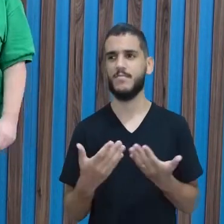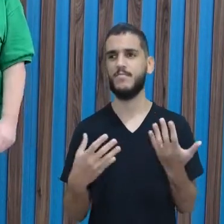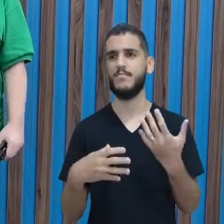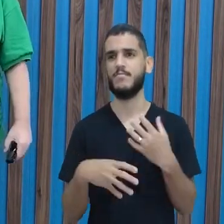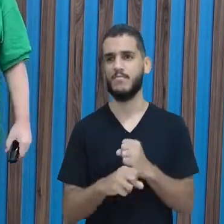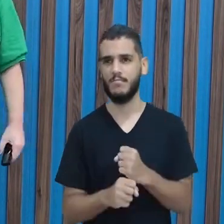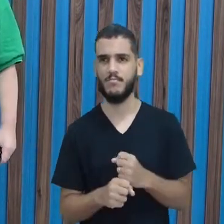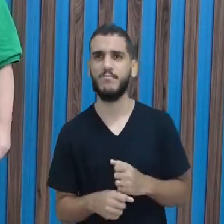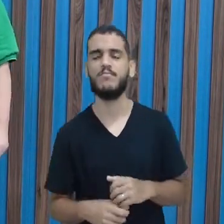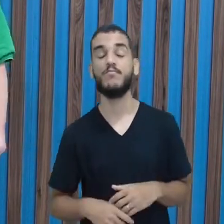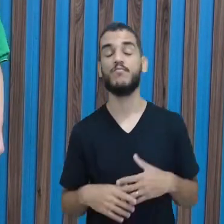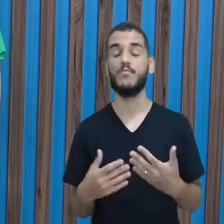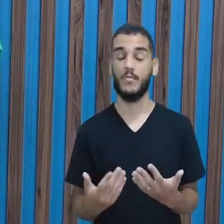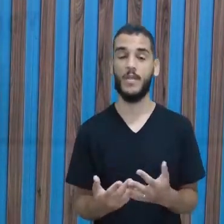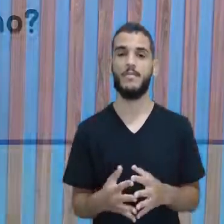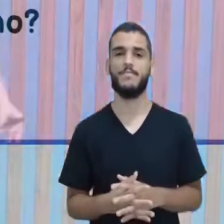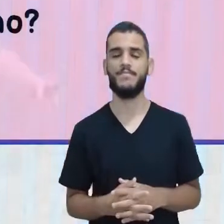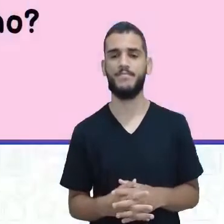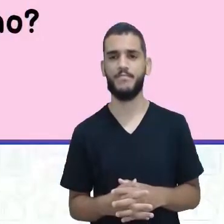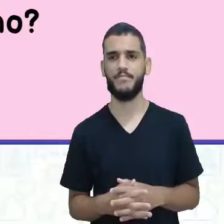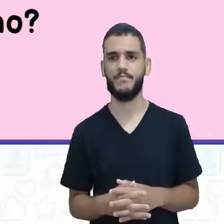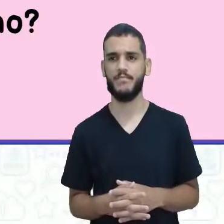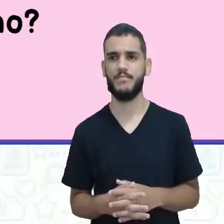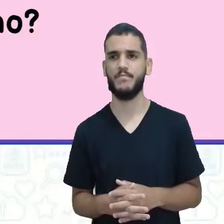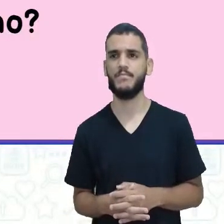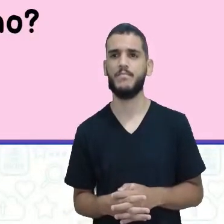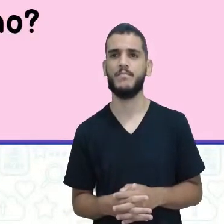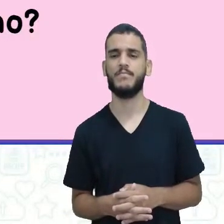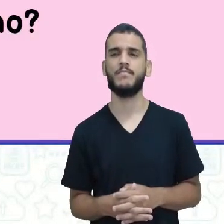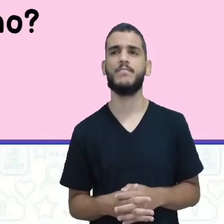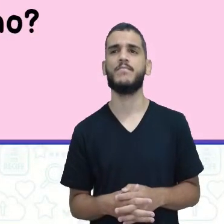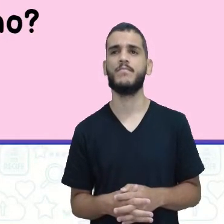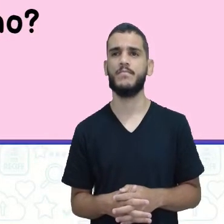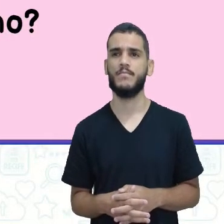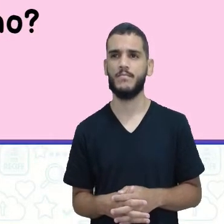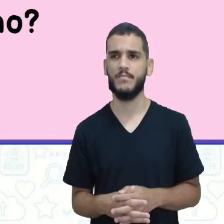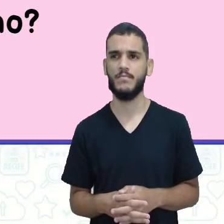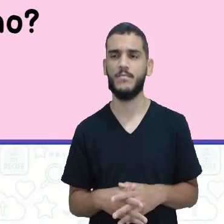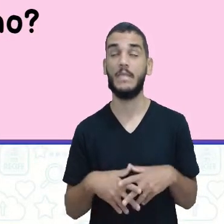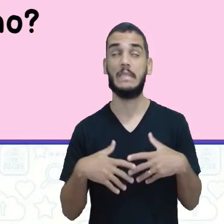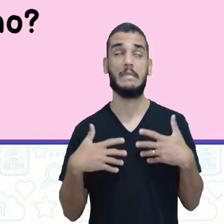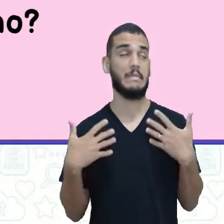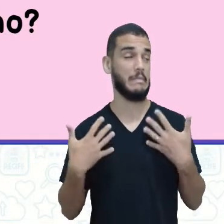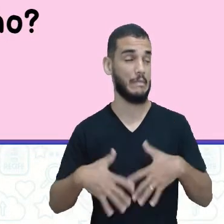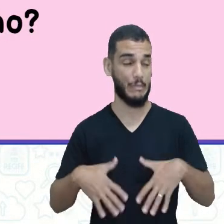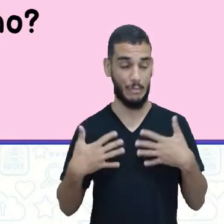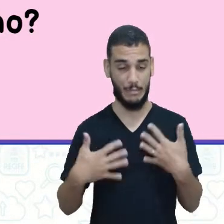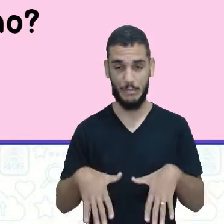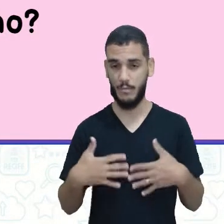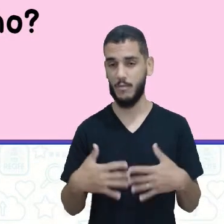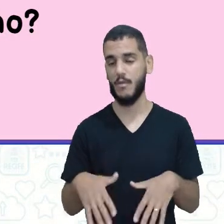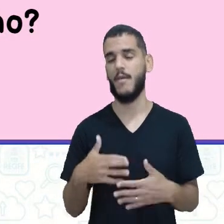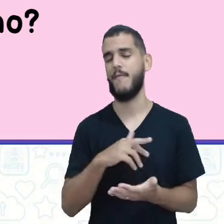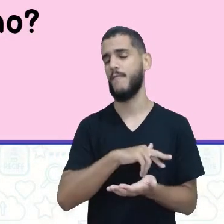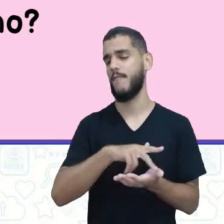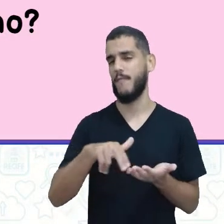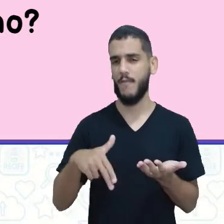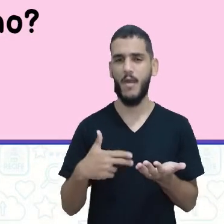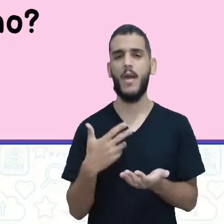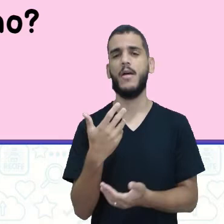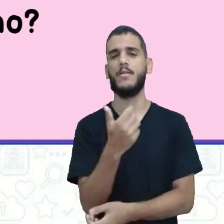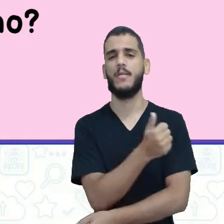calcular. Olha o problema aí. Dá um zoom. Eita, esse problema, muitos alunos